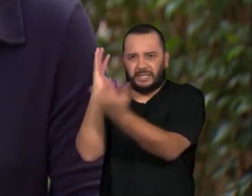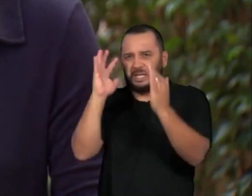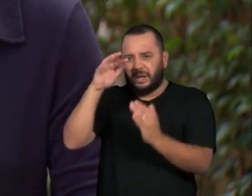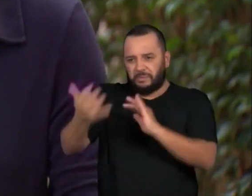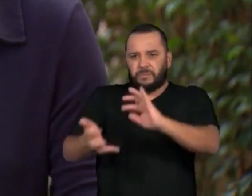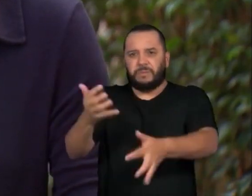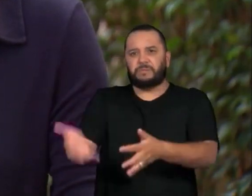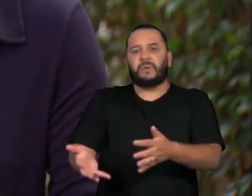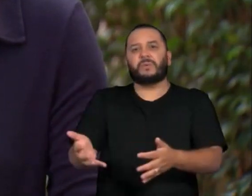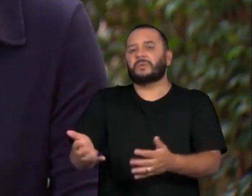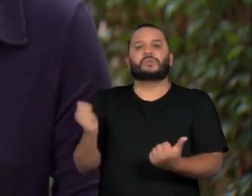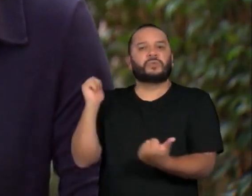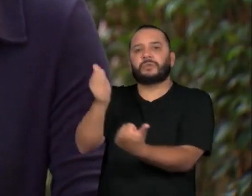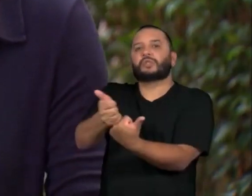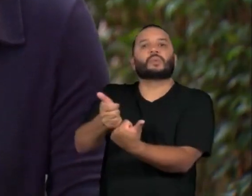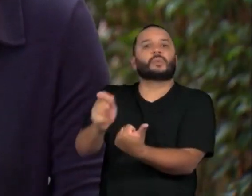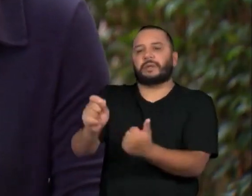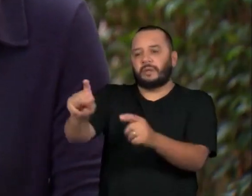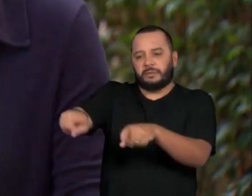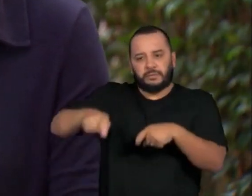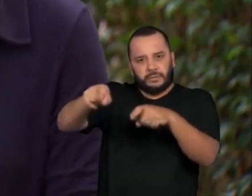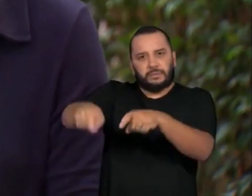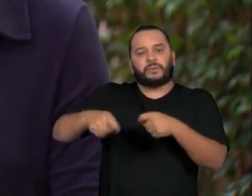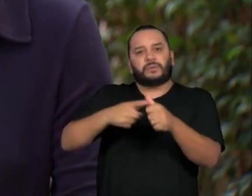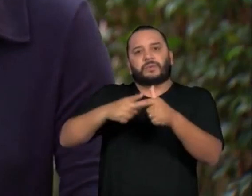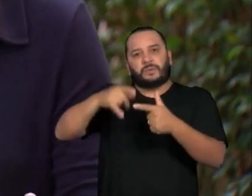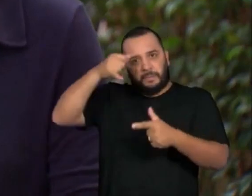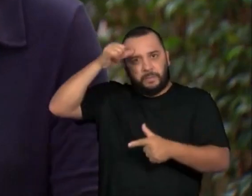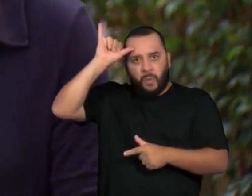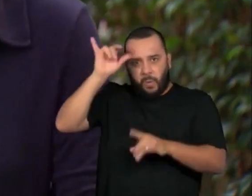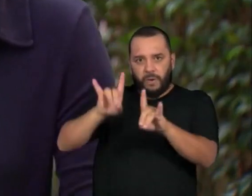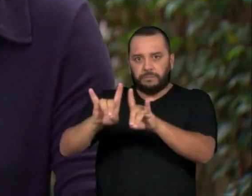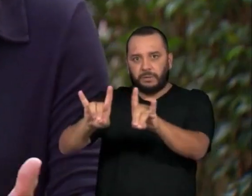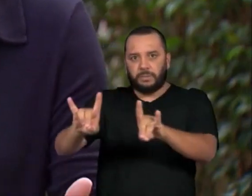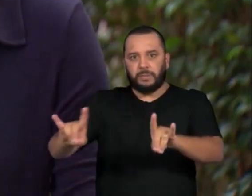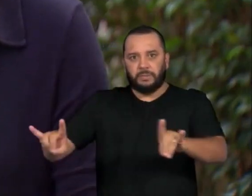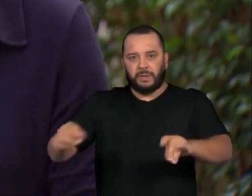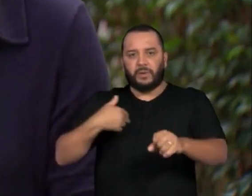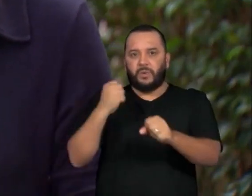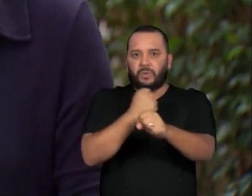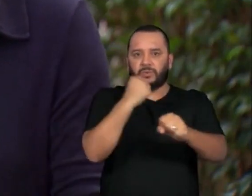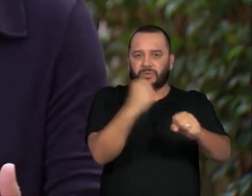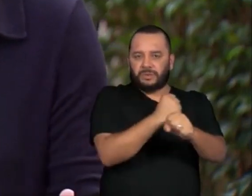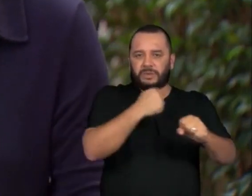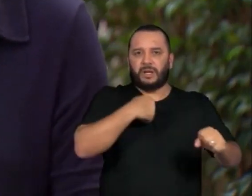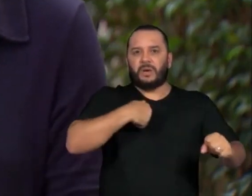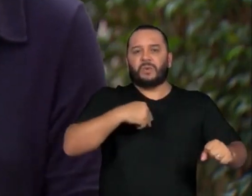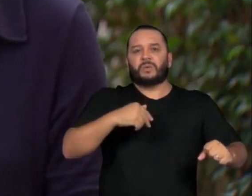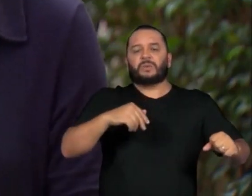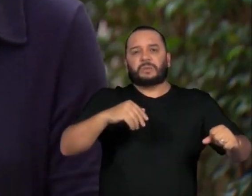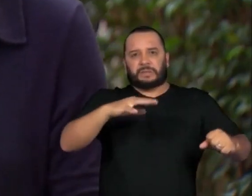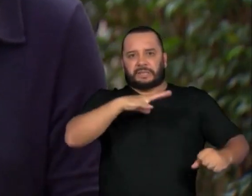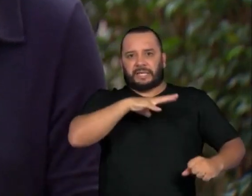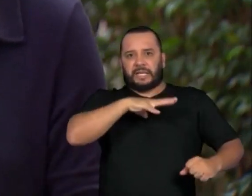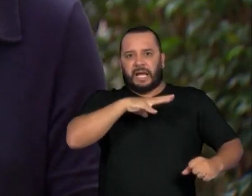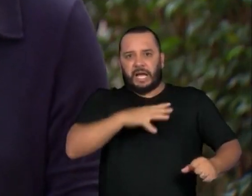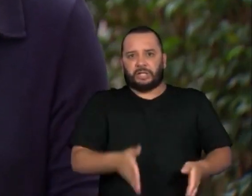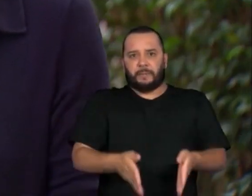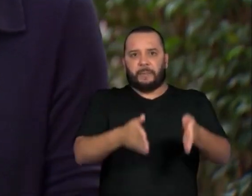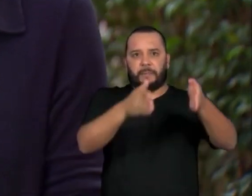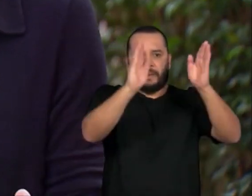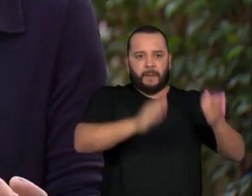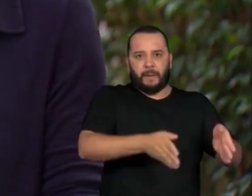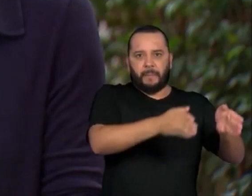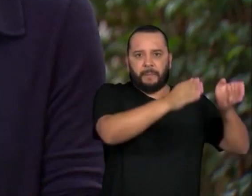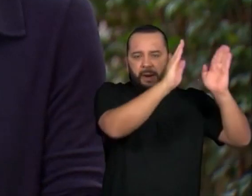de agricultura, pecuárias, cidades, estradas, hidrelétricas. Todos esses processos acabam